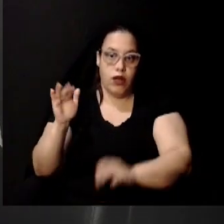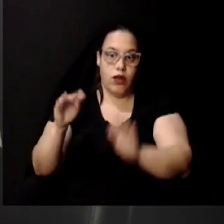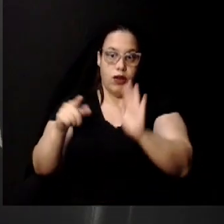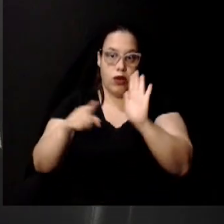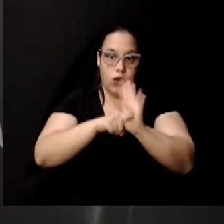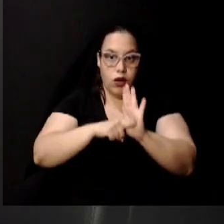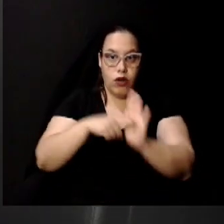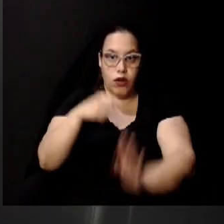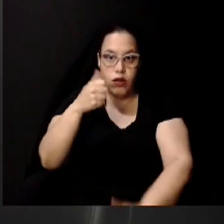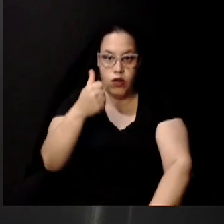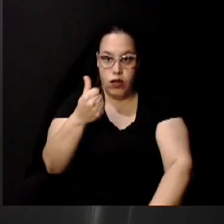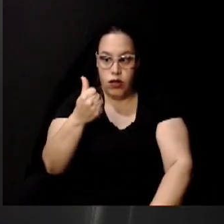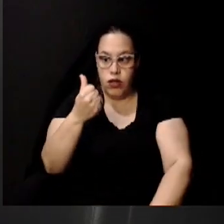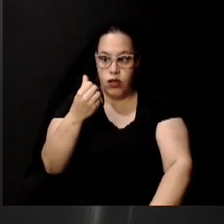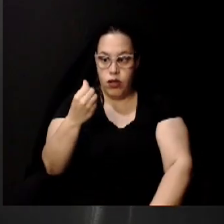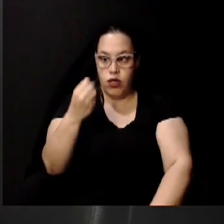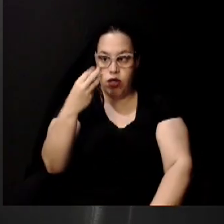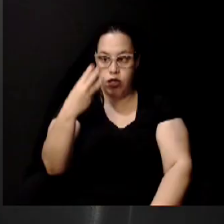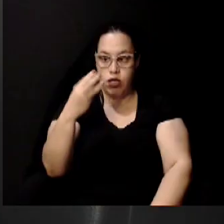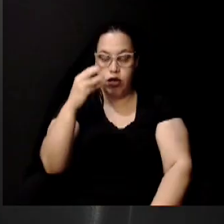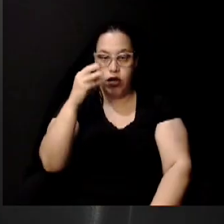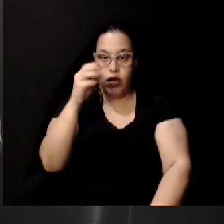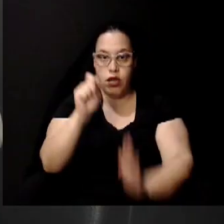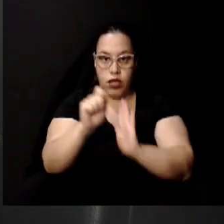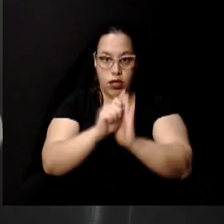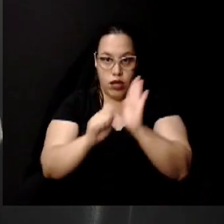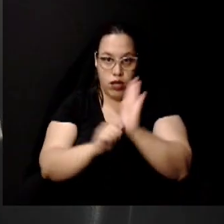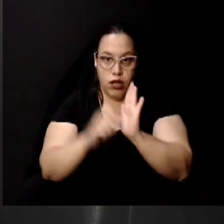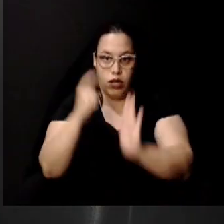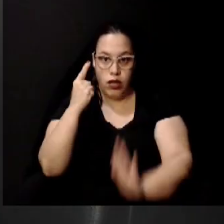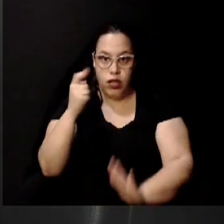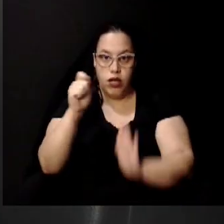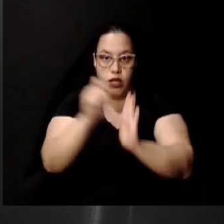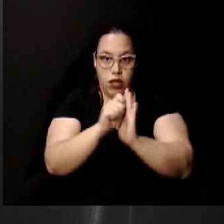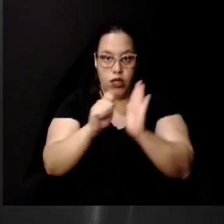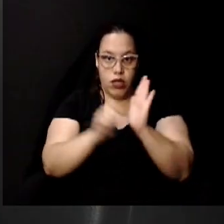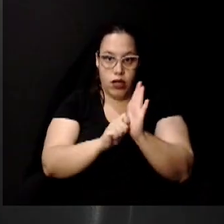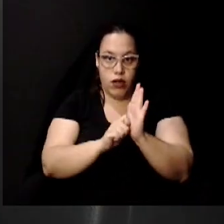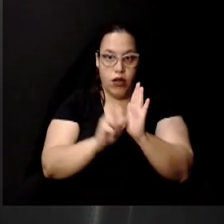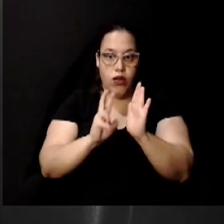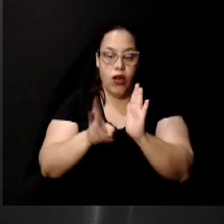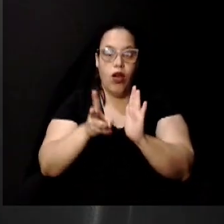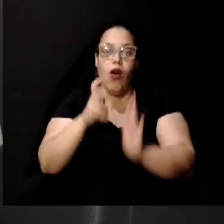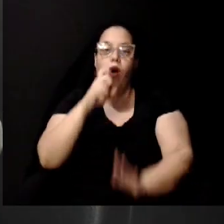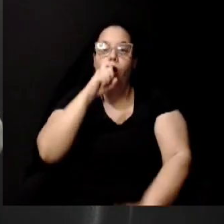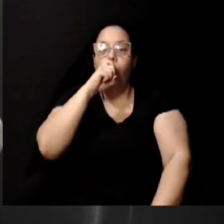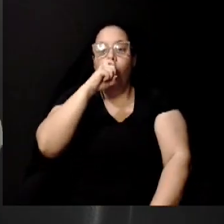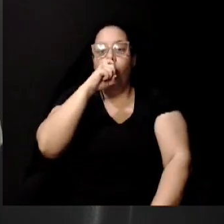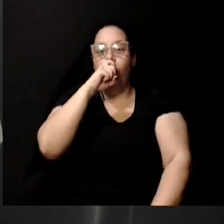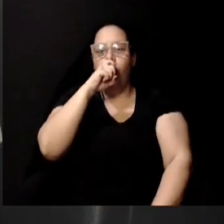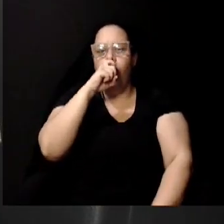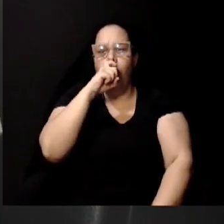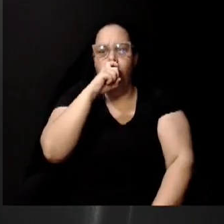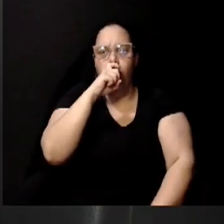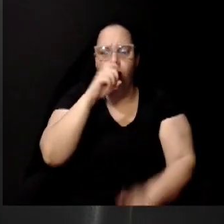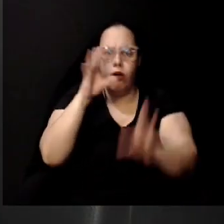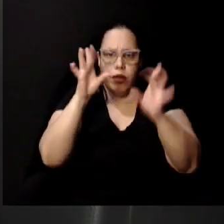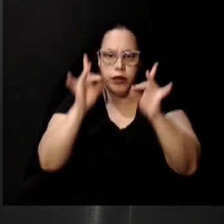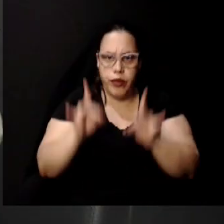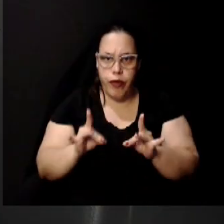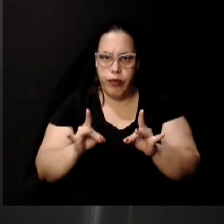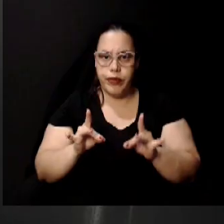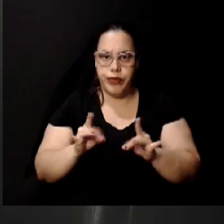vetou integralmente, um dos artigos ali que permanece é a licença especial para obras do governo.